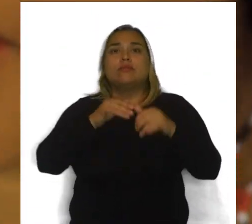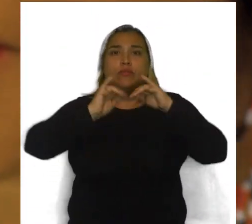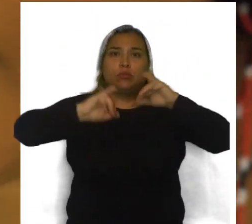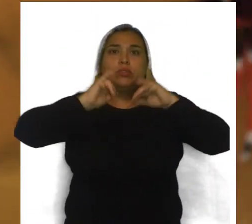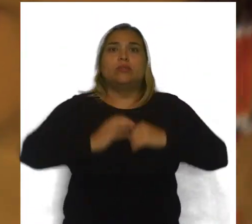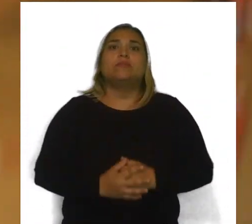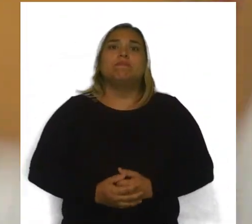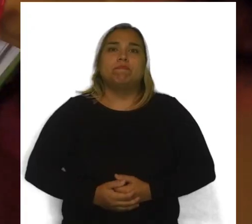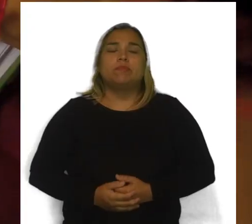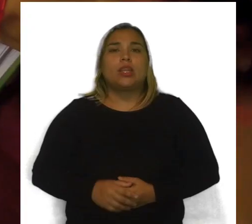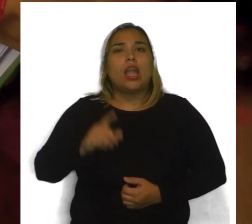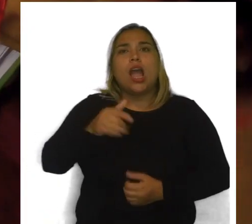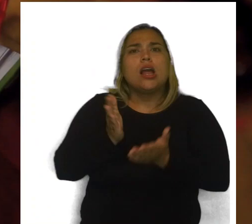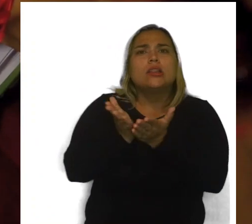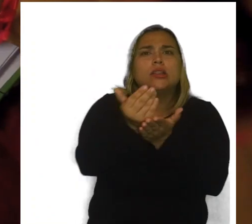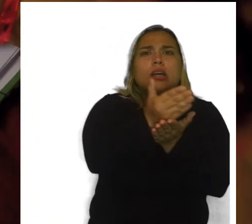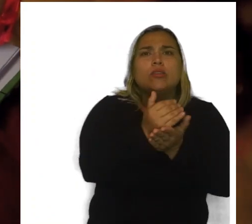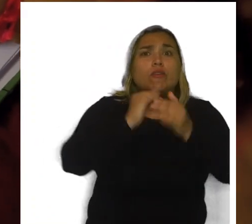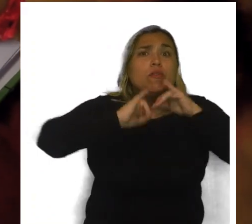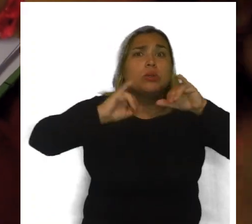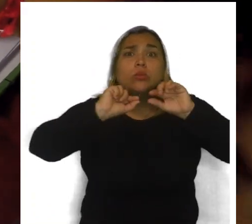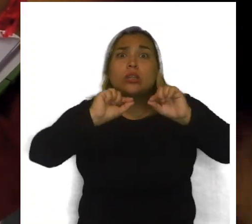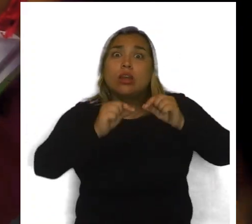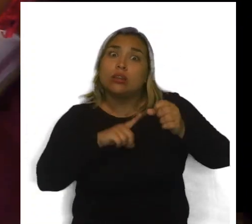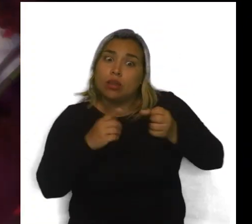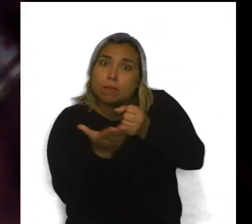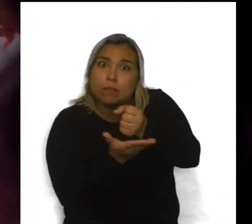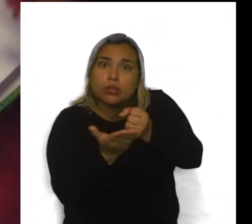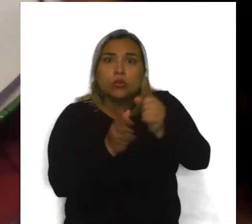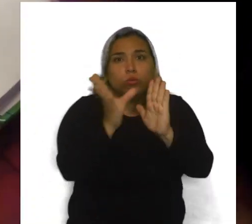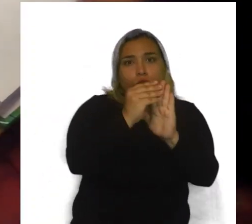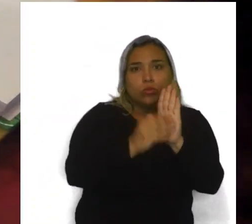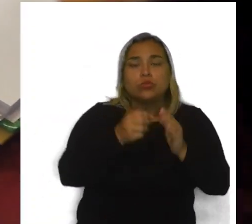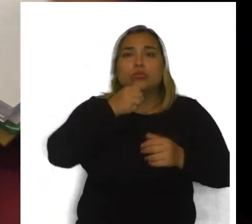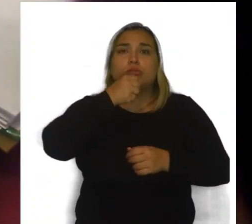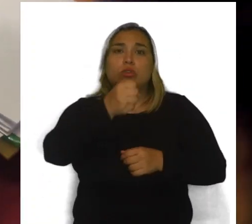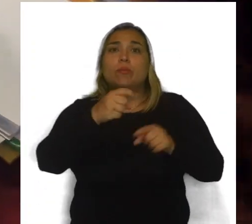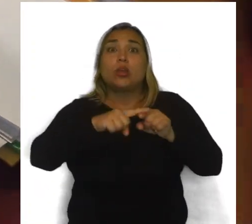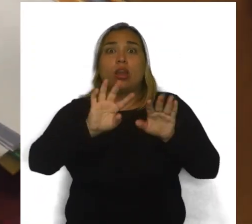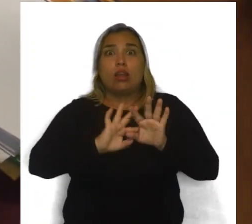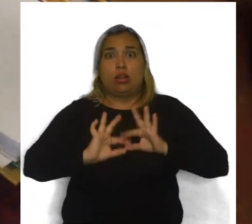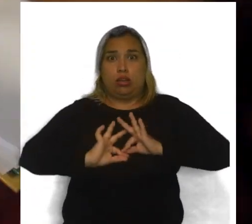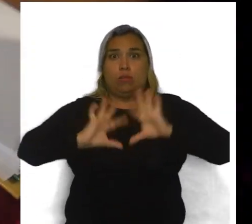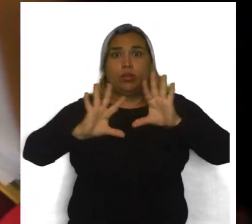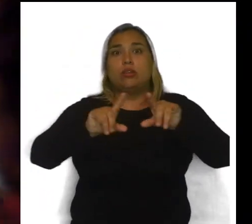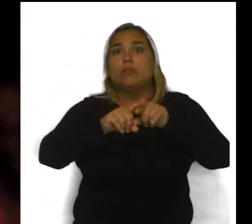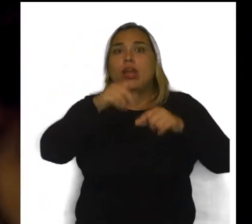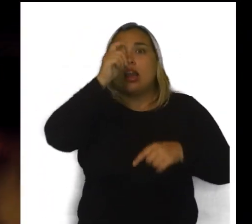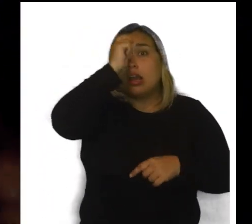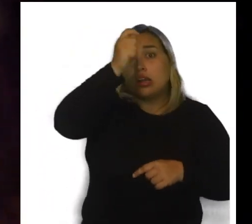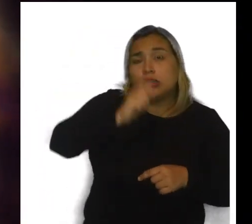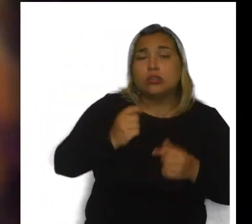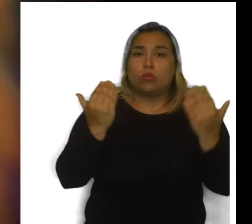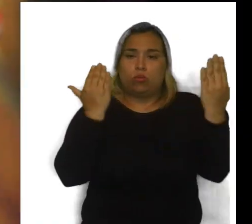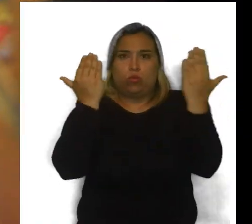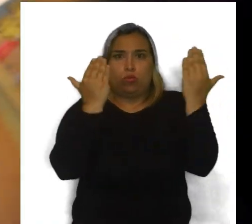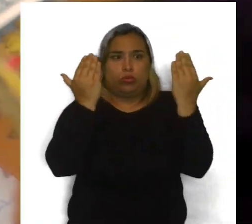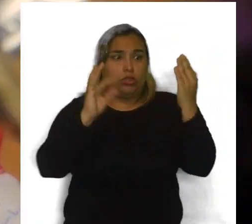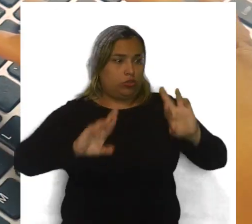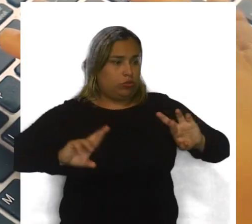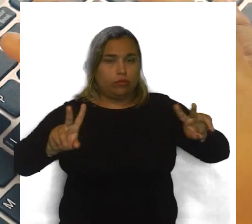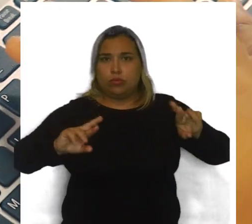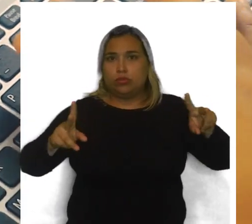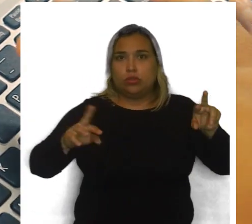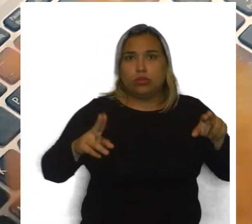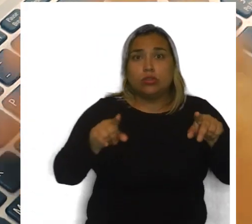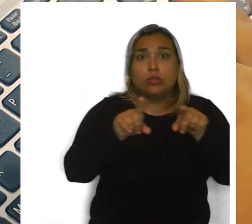são informações que dão subsídio para qualificar um conteúdo jornalístico, pois permitem análises comparativas entre cenários